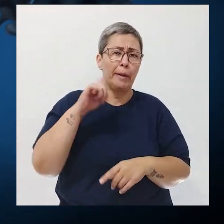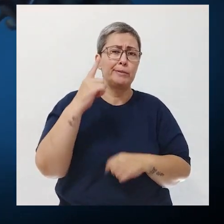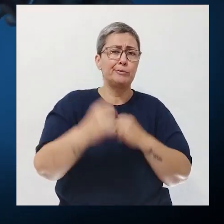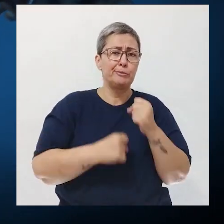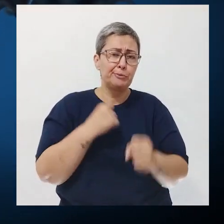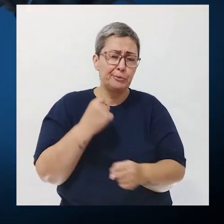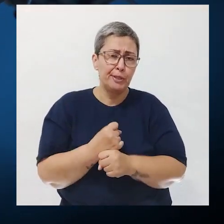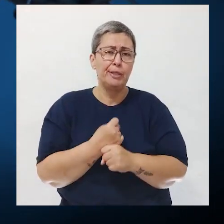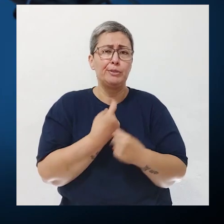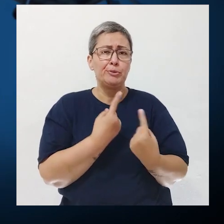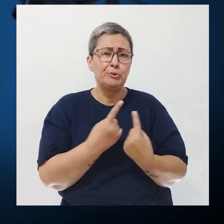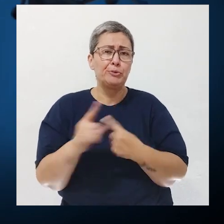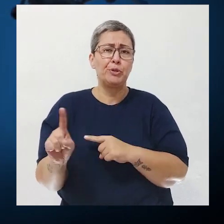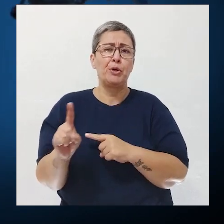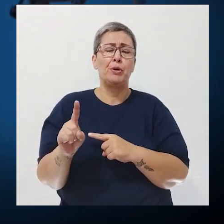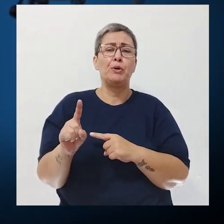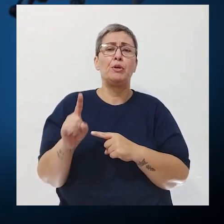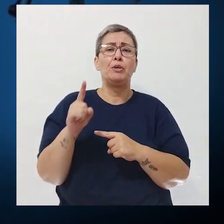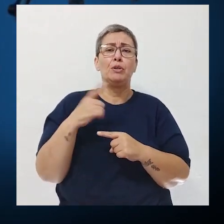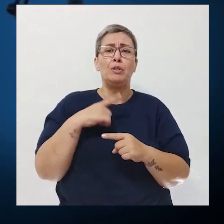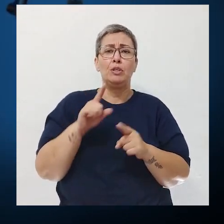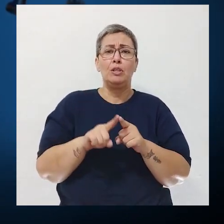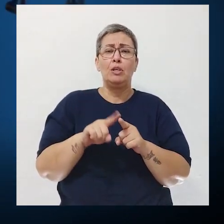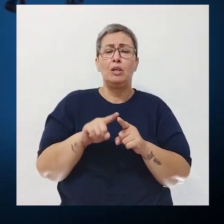ano contra ele, o